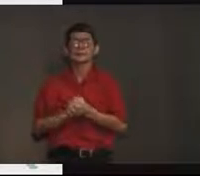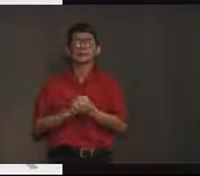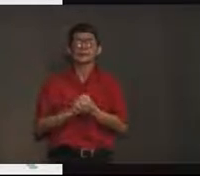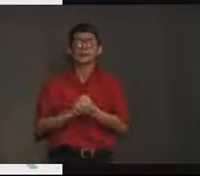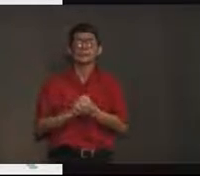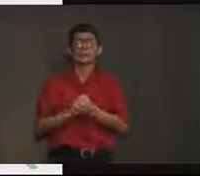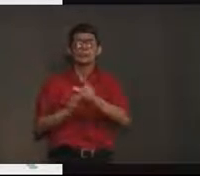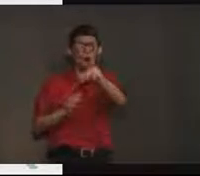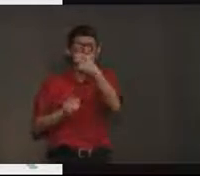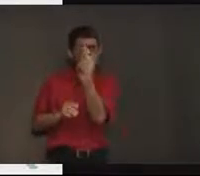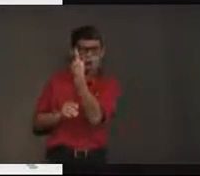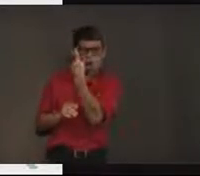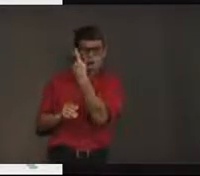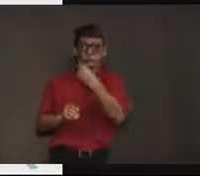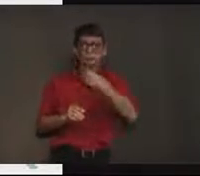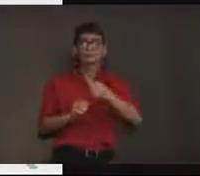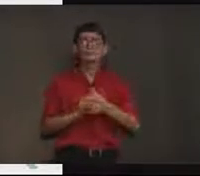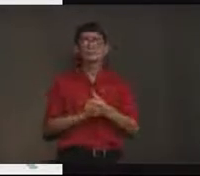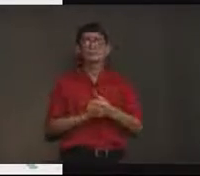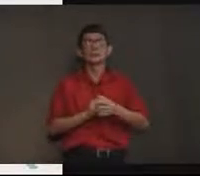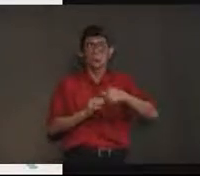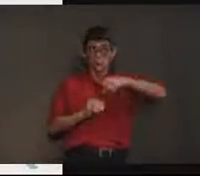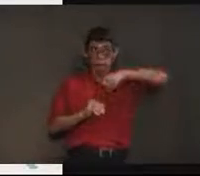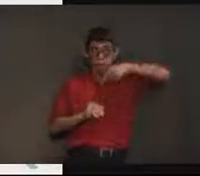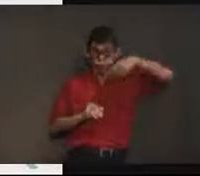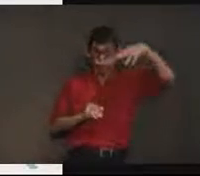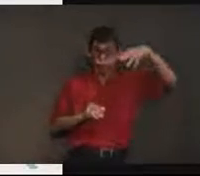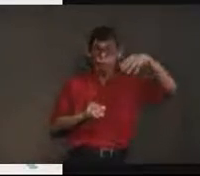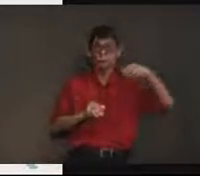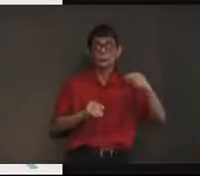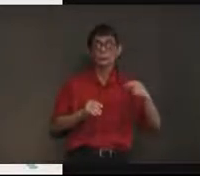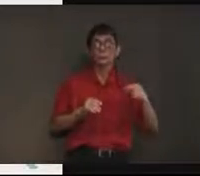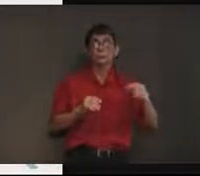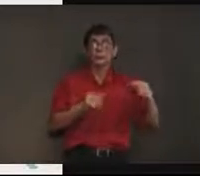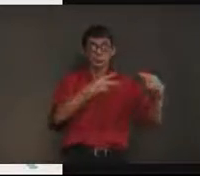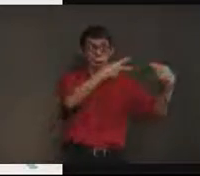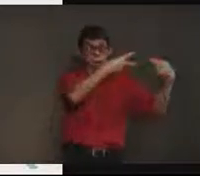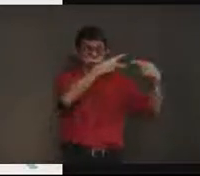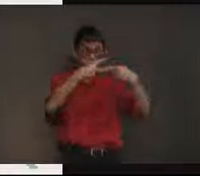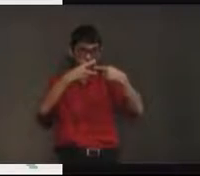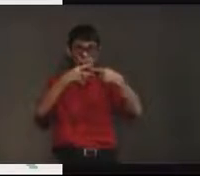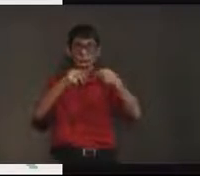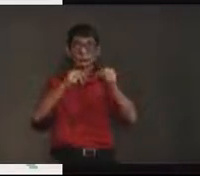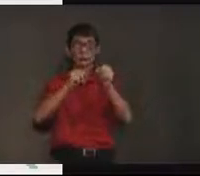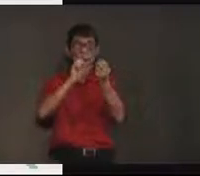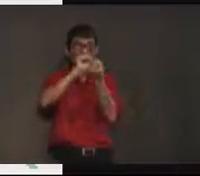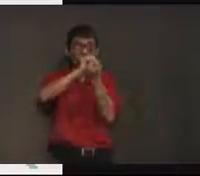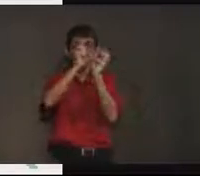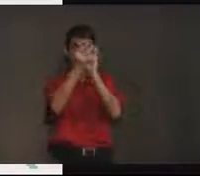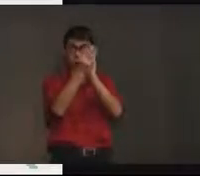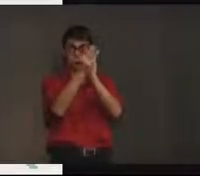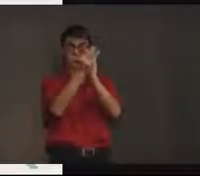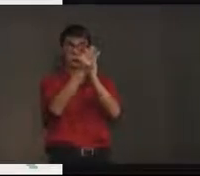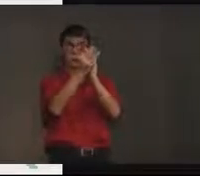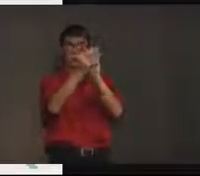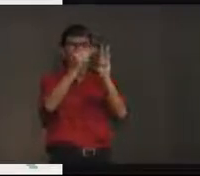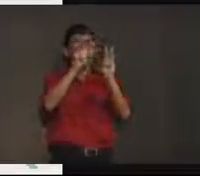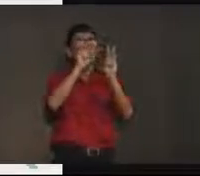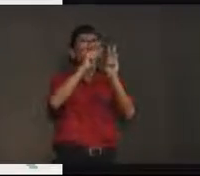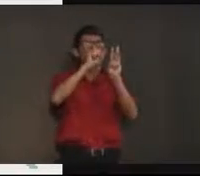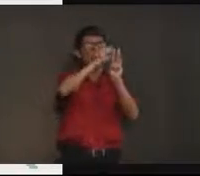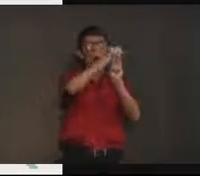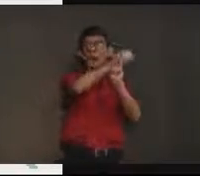só porque é um feixe de luz no primeiro momento Então ela tá bem dispersa o meio faz com que a luz se